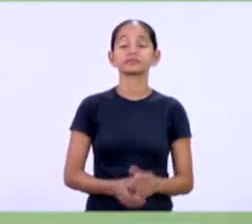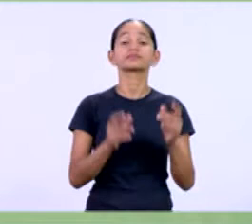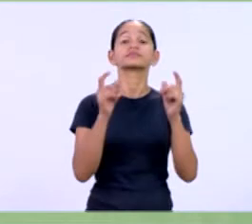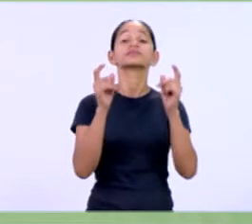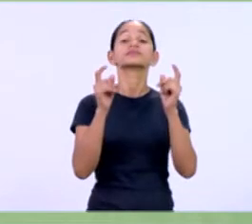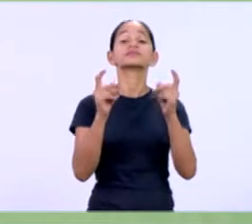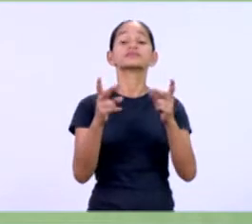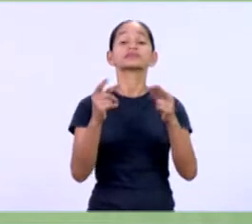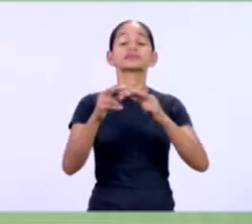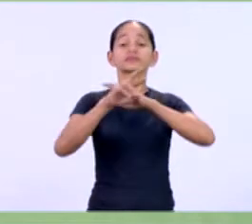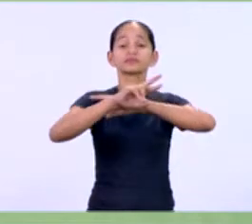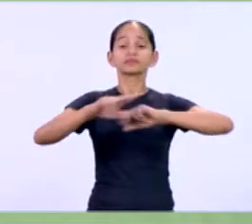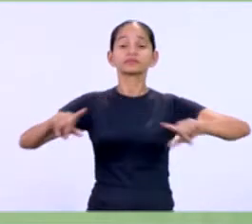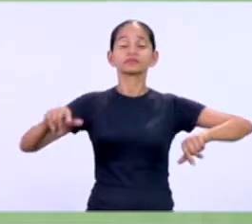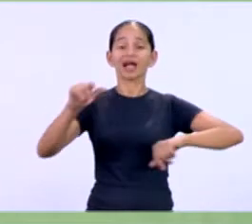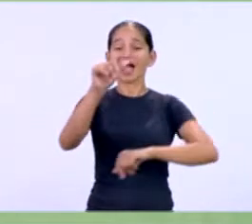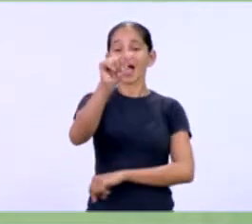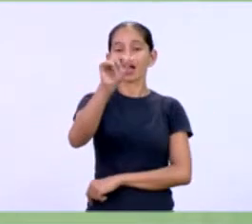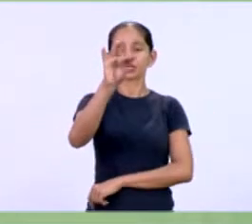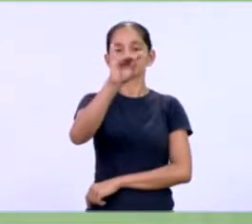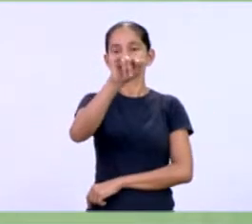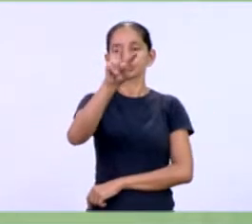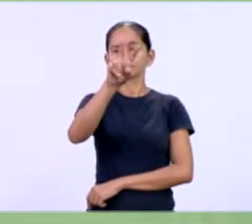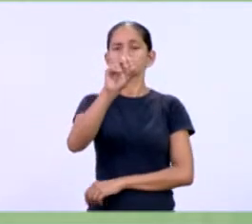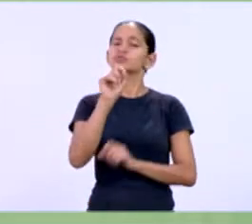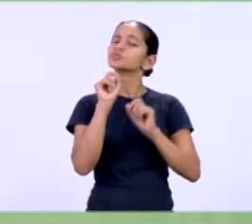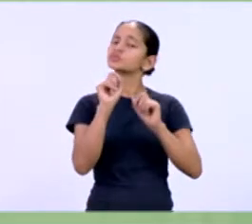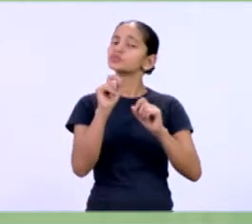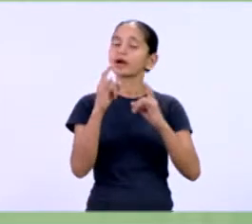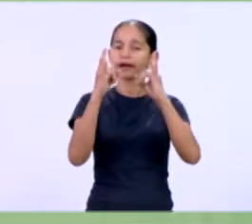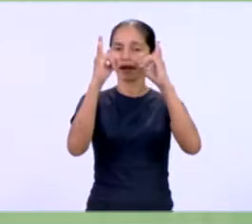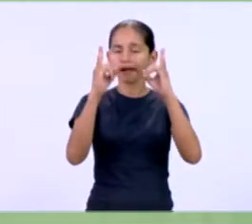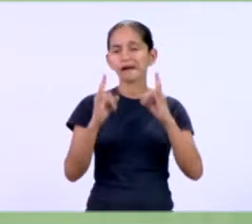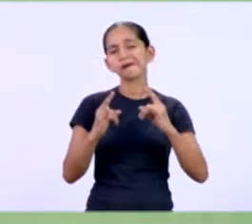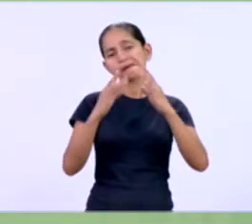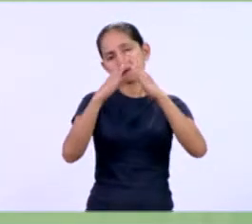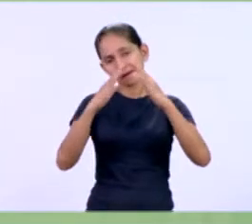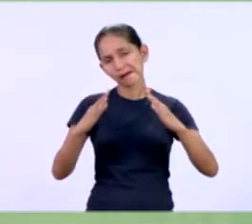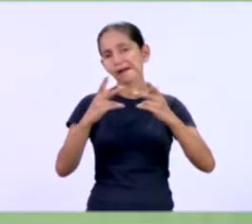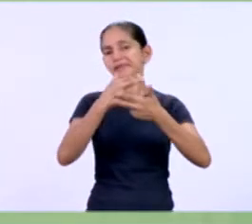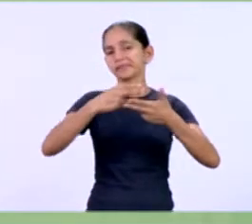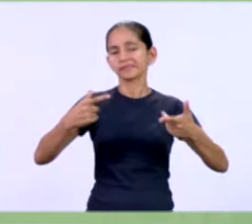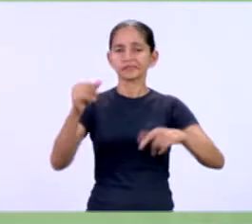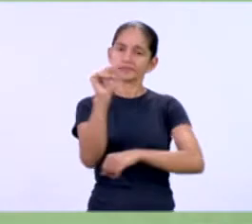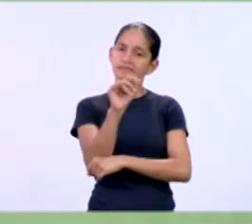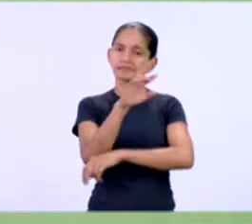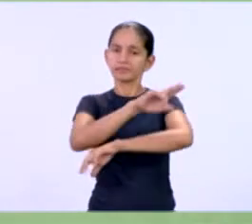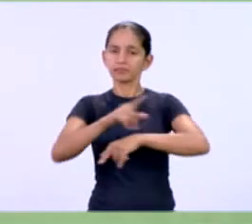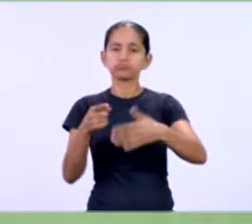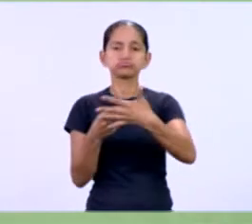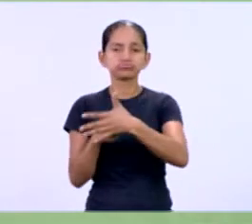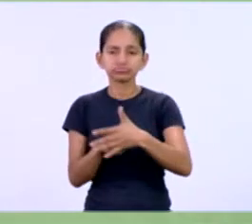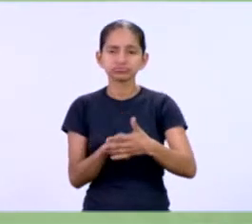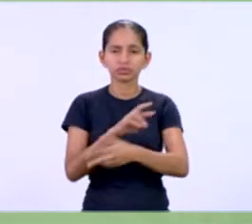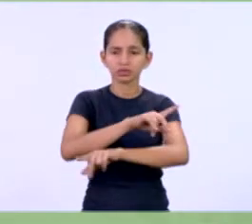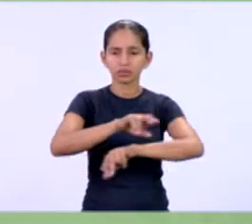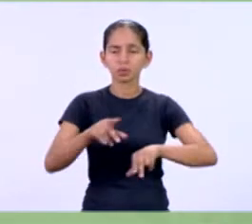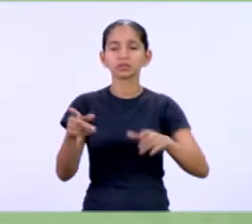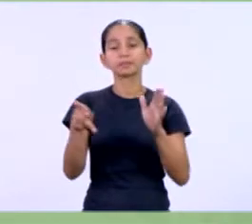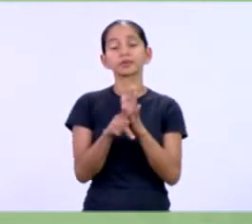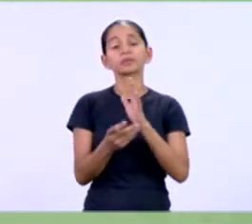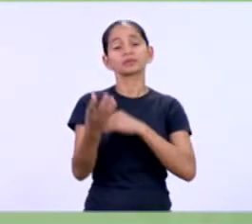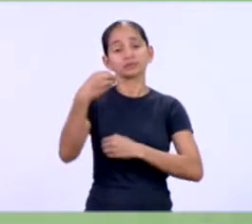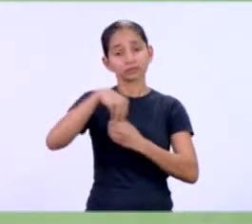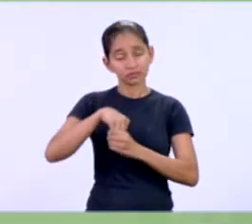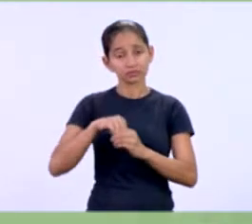Venda de ativos. Vender móveis, imóveis, máquinas e equipamentos